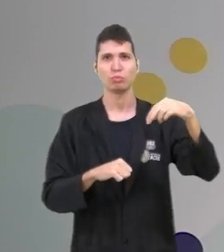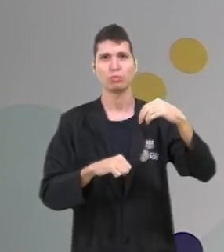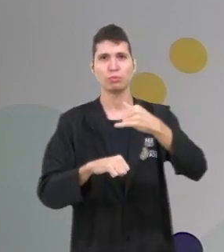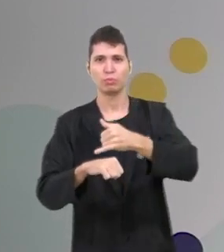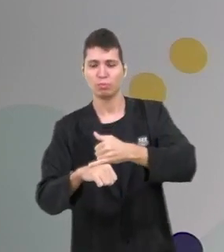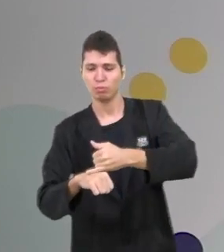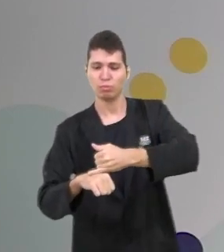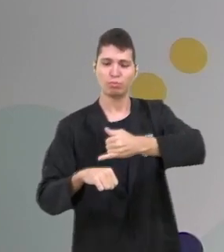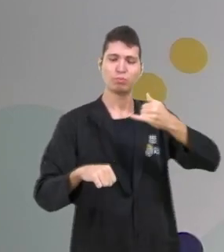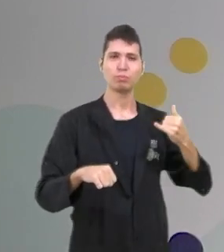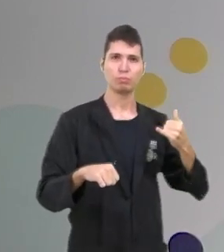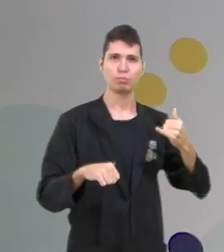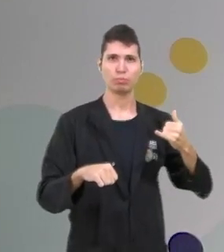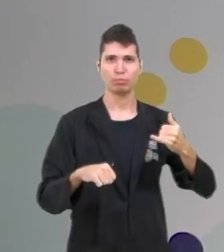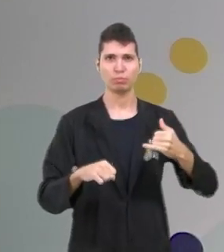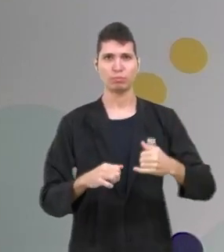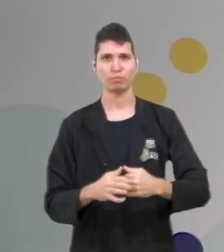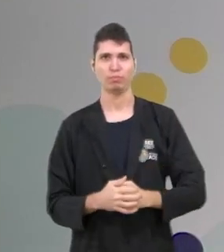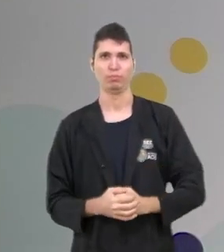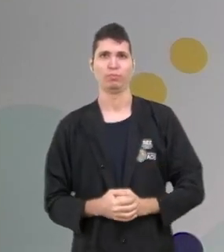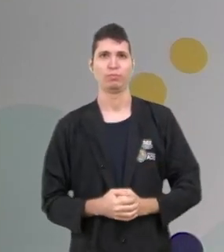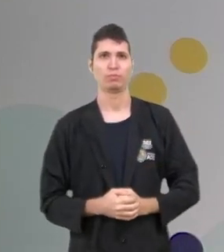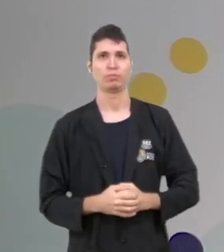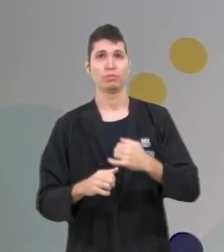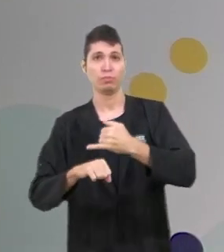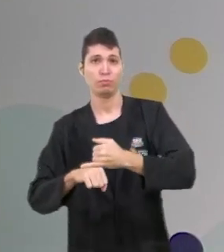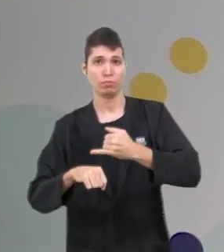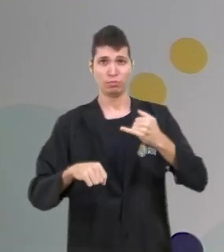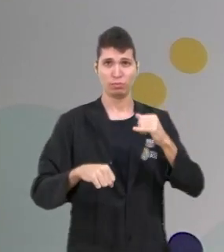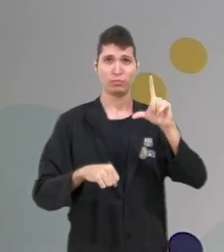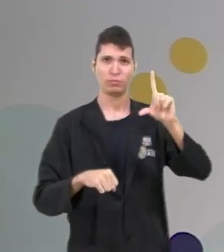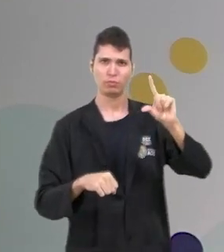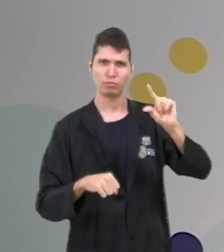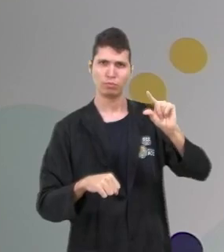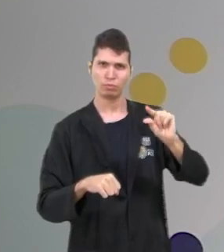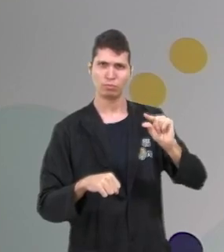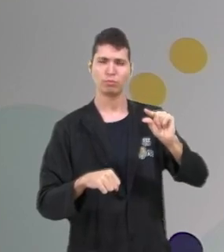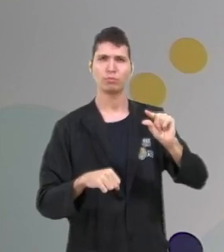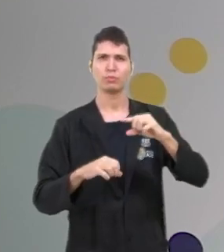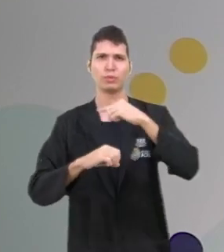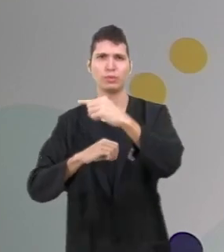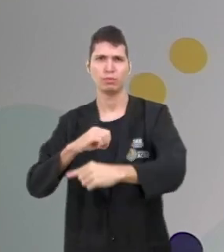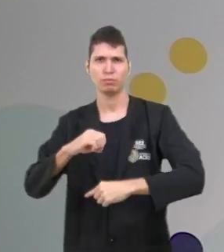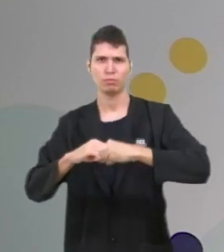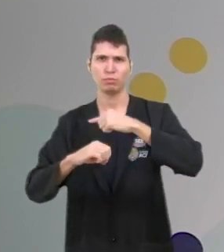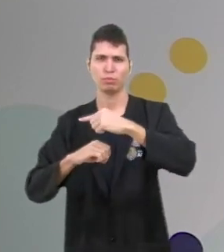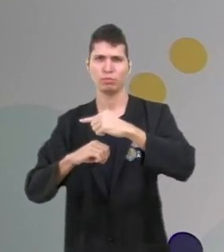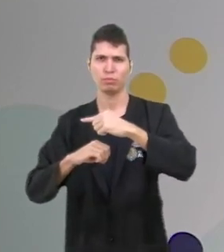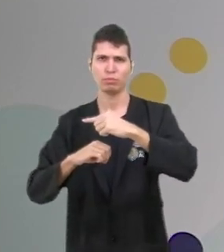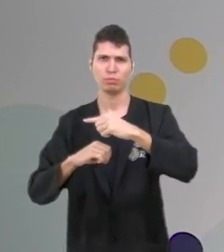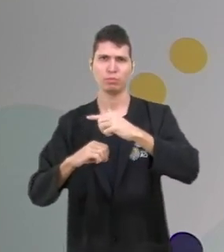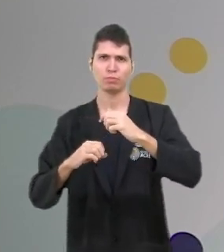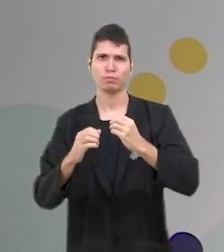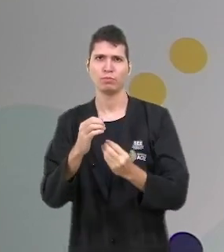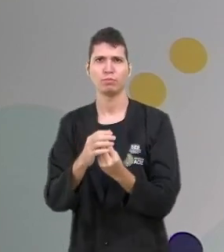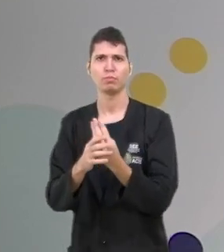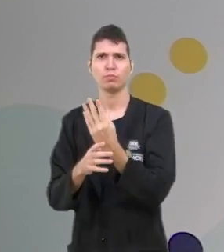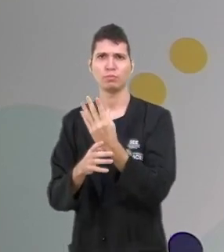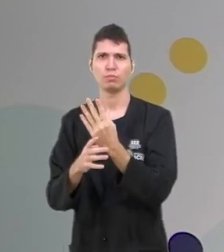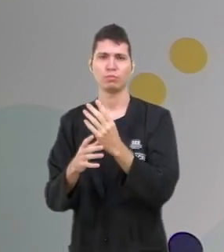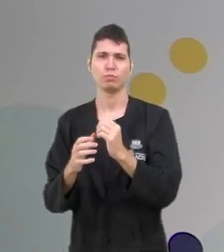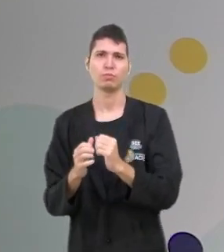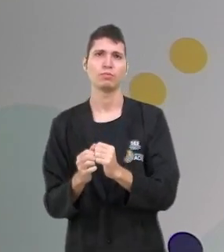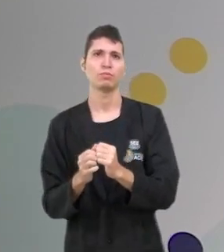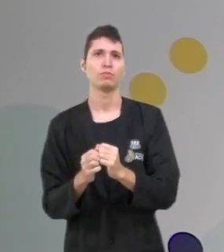Vamos analisar aqui, ó. Cátions, eles são menores do que os átomos que lhes deram origem. Já